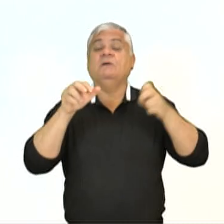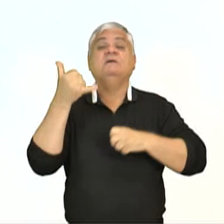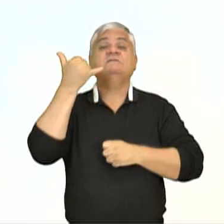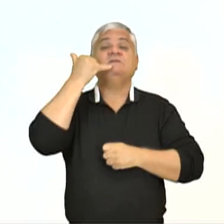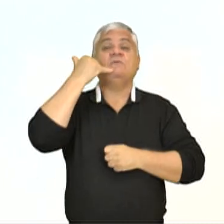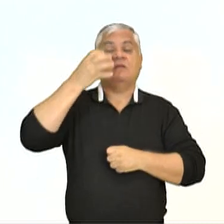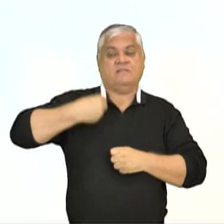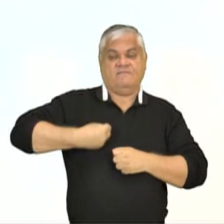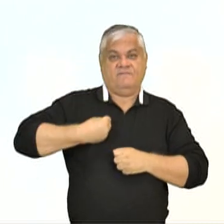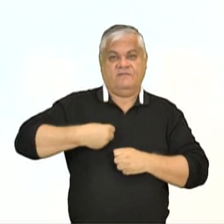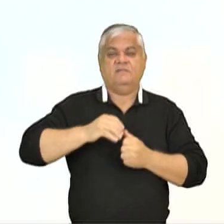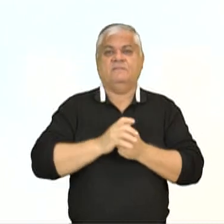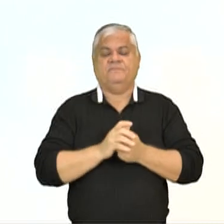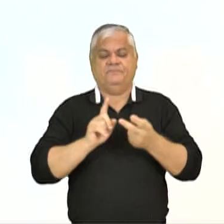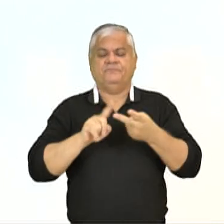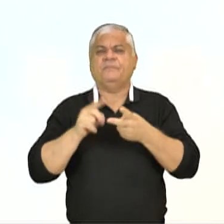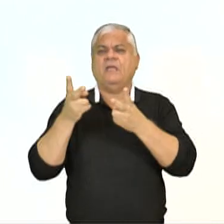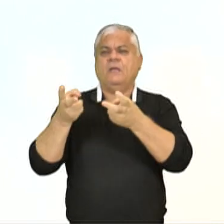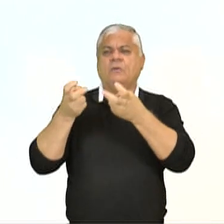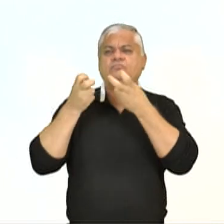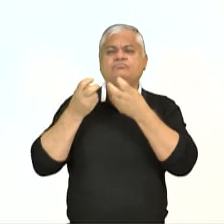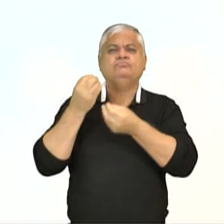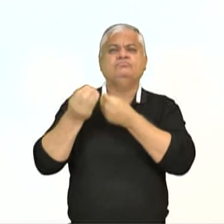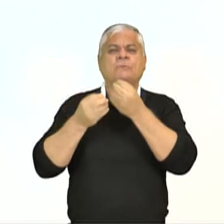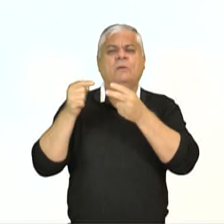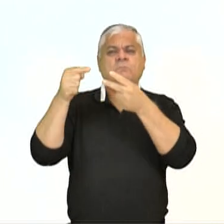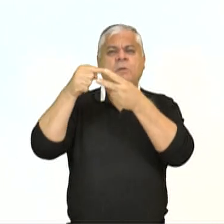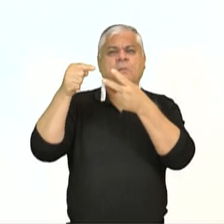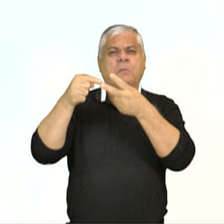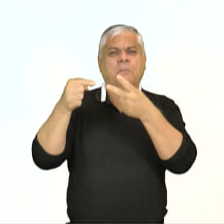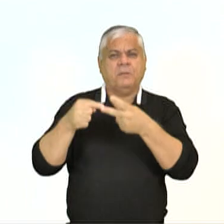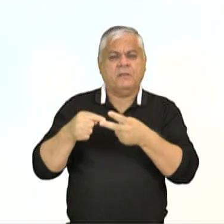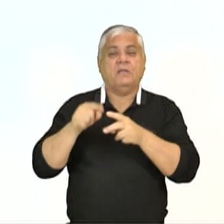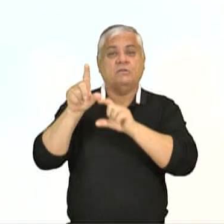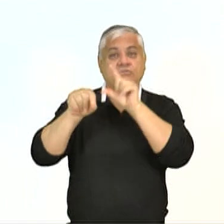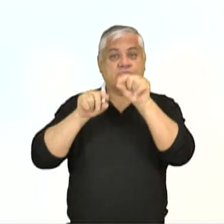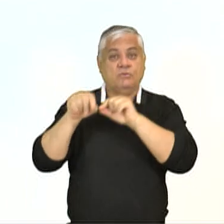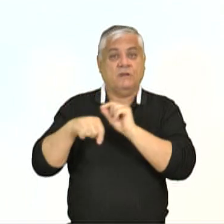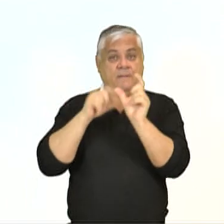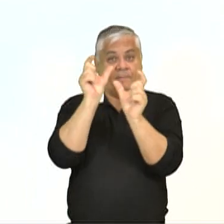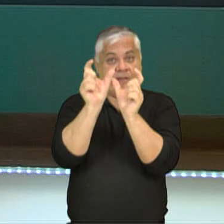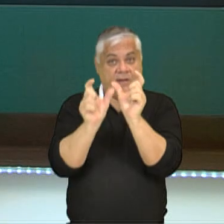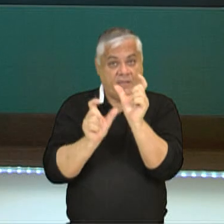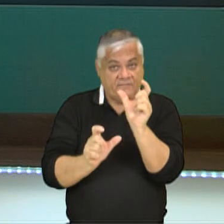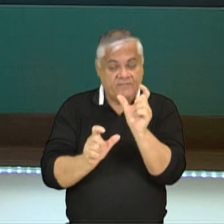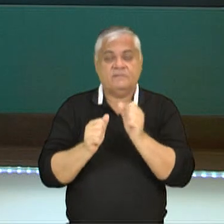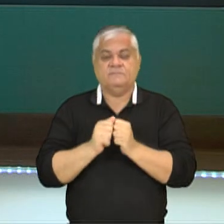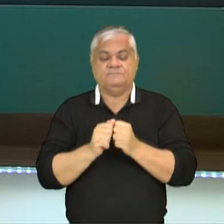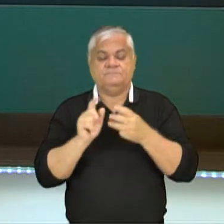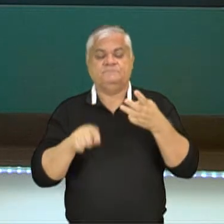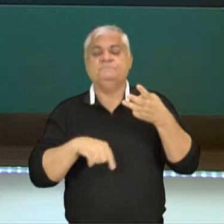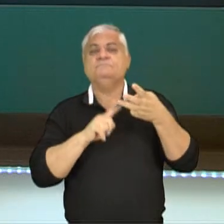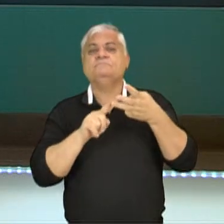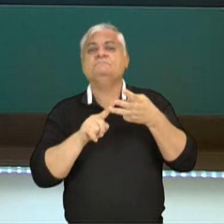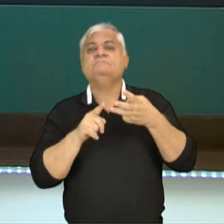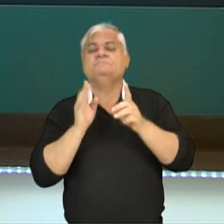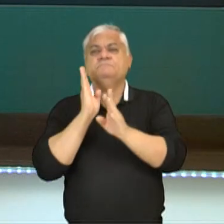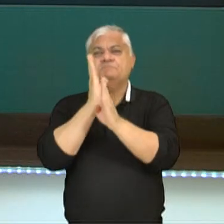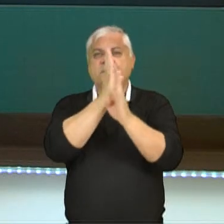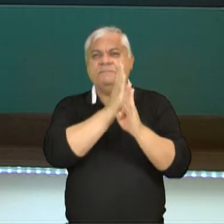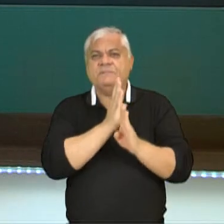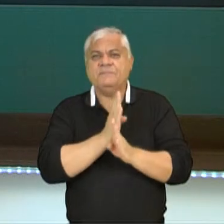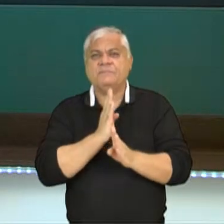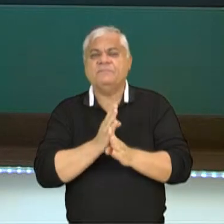Nossas Vidas e reconhecemos o efeito de sentido decorrente da escolha de palavras e expressões. Também identificamos